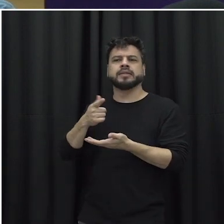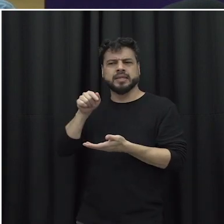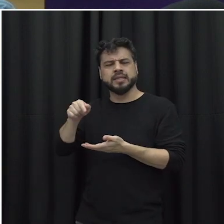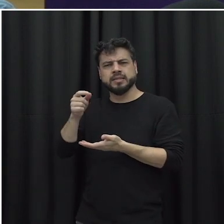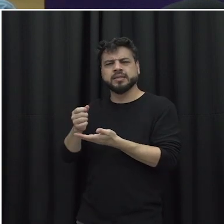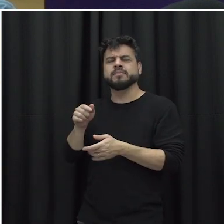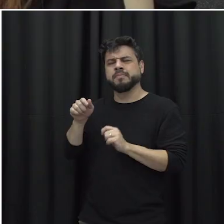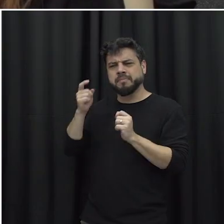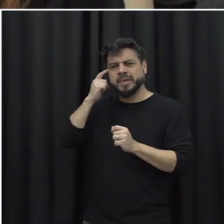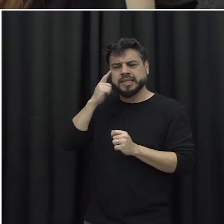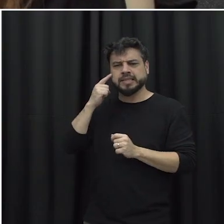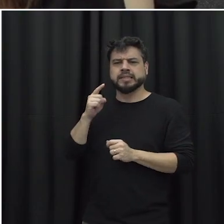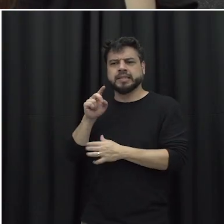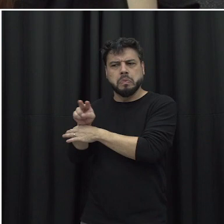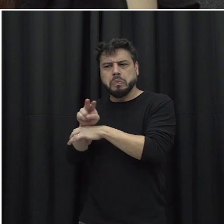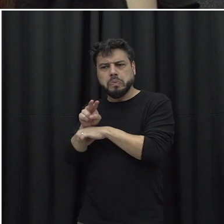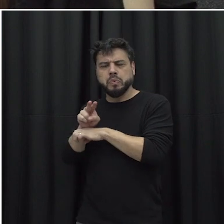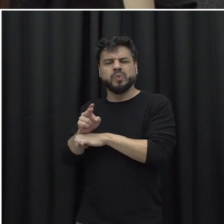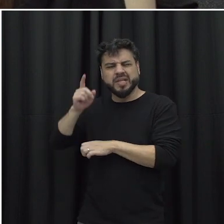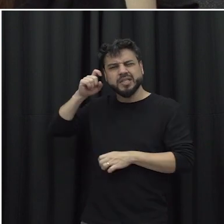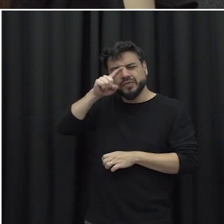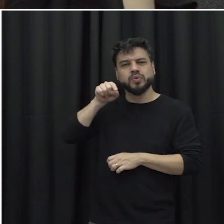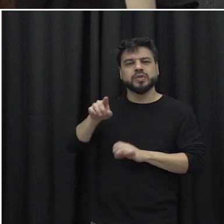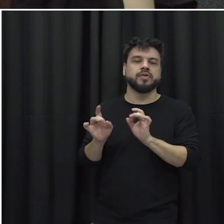subprodutos medicinais? Não só o lobby da